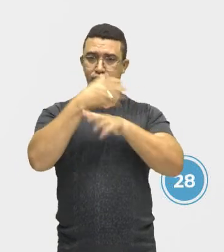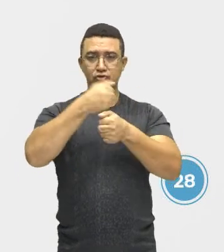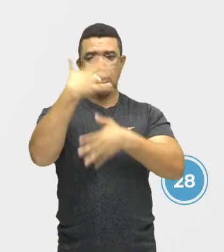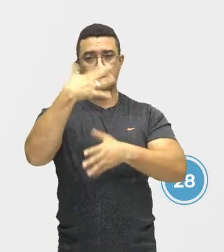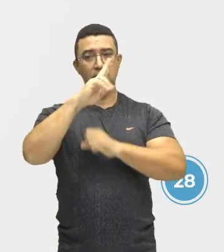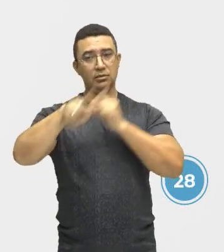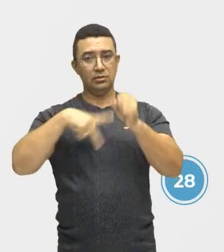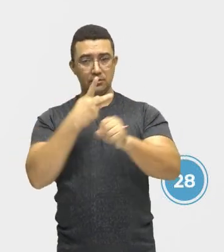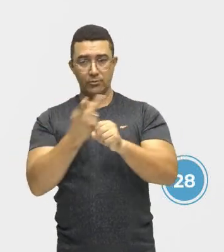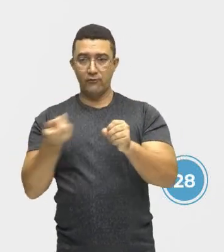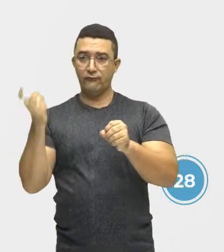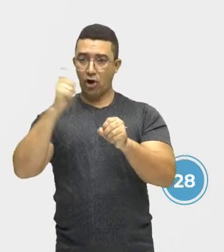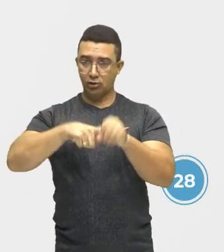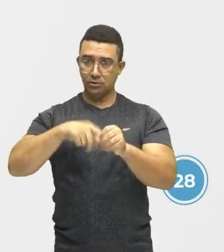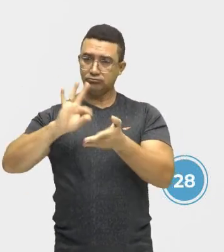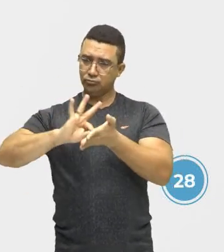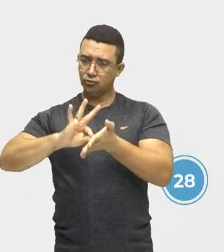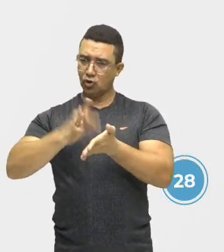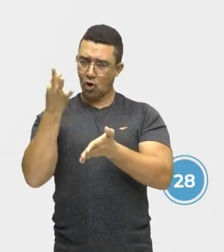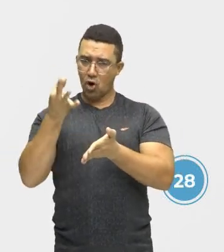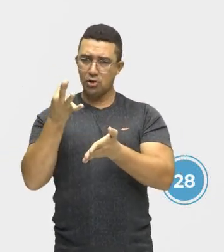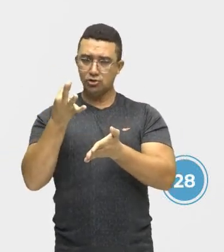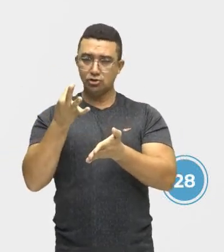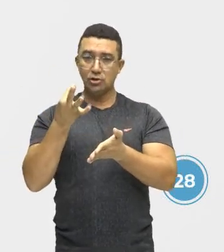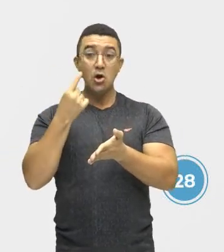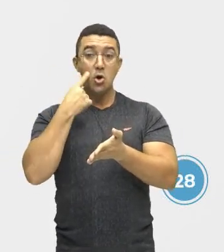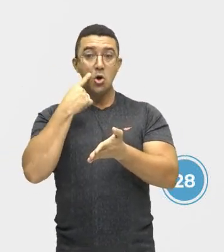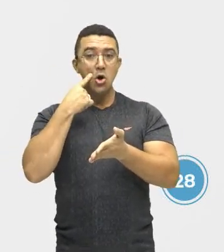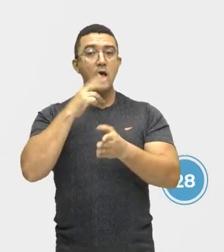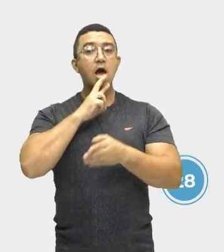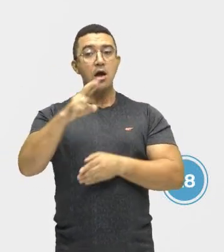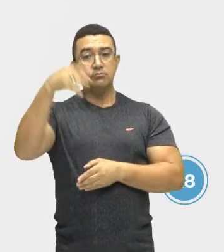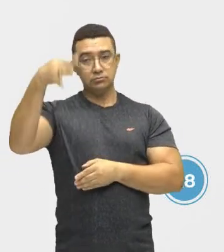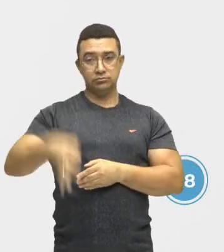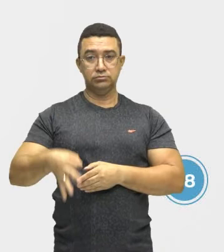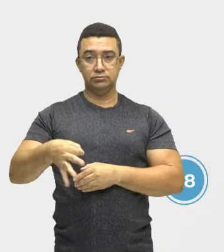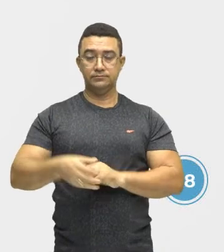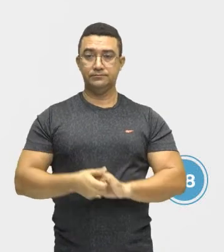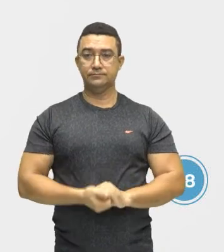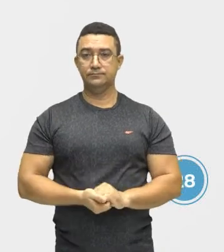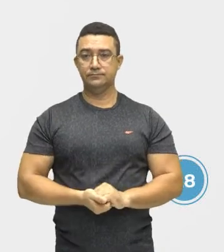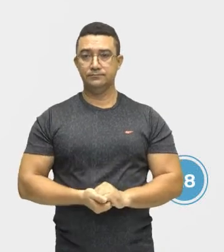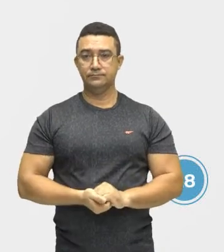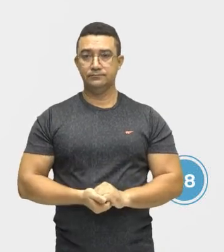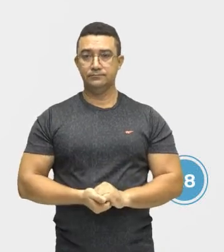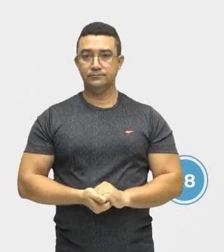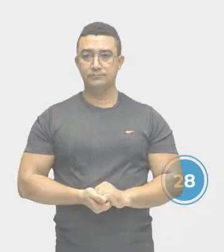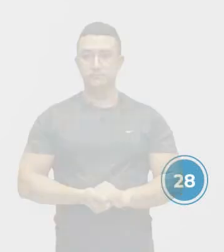a pouquinho nós vamos retornar com a resposta e os comentários.